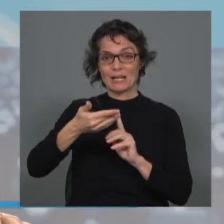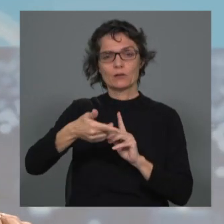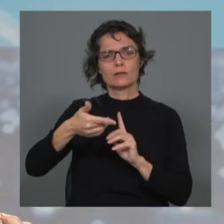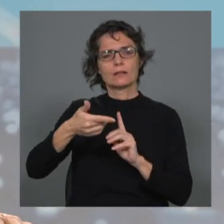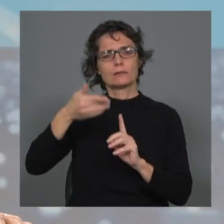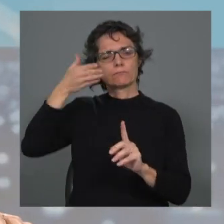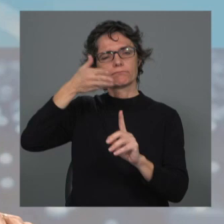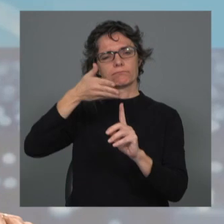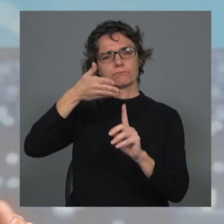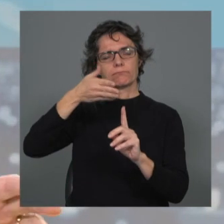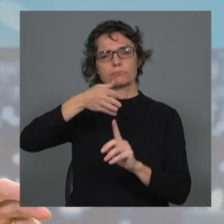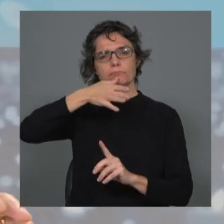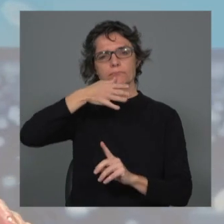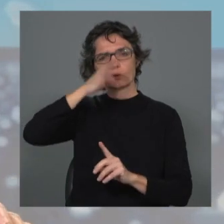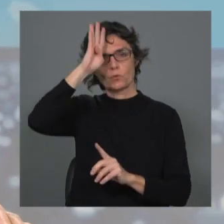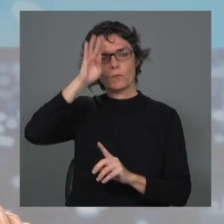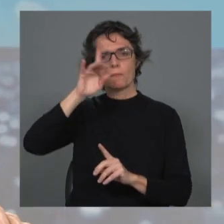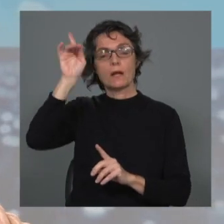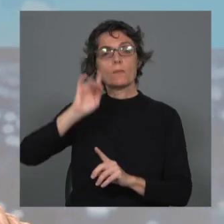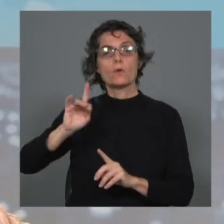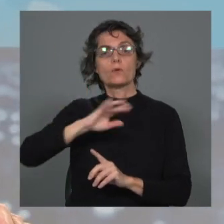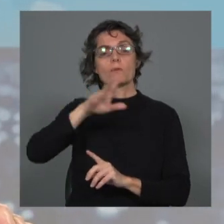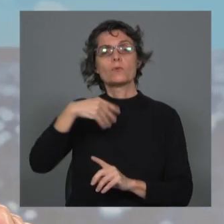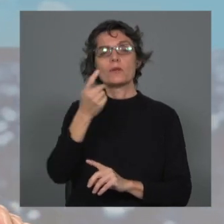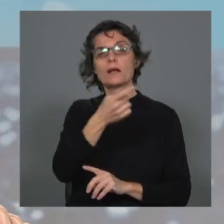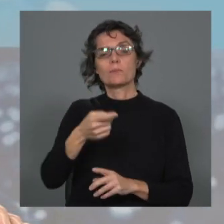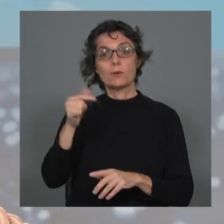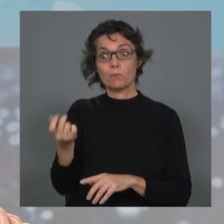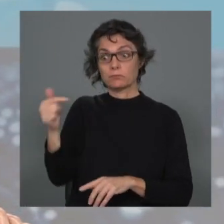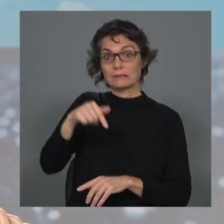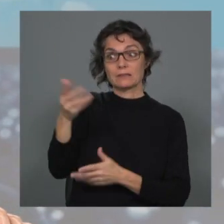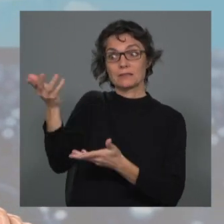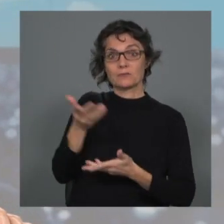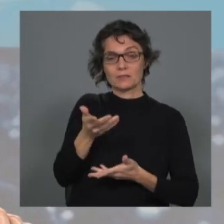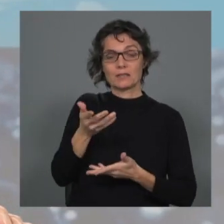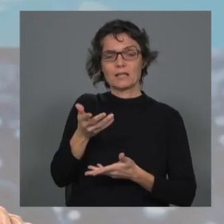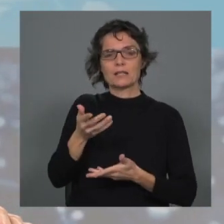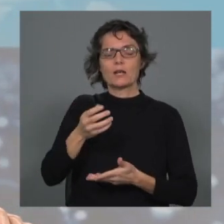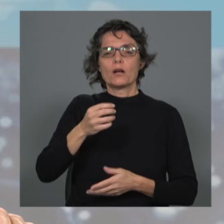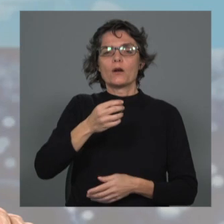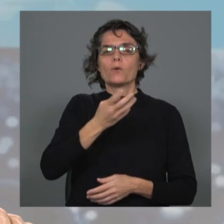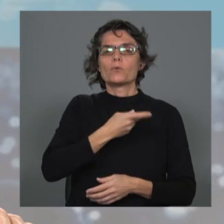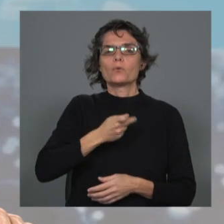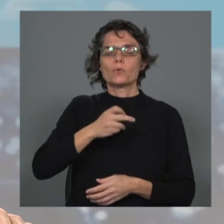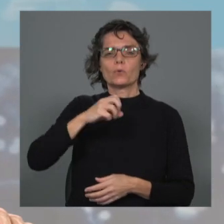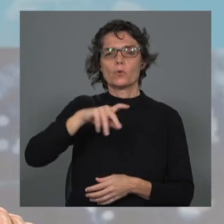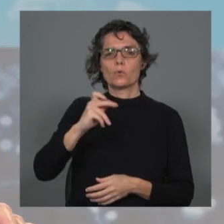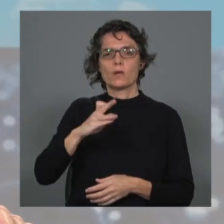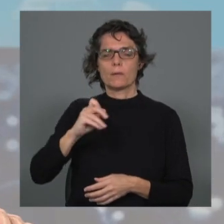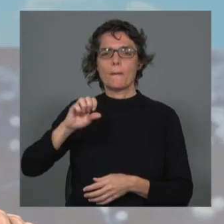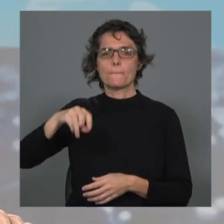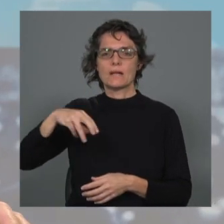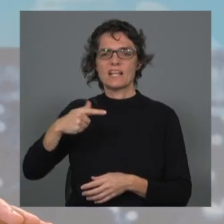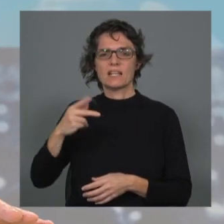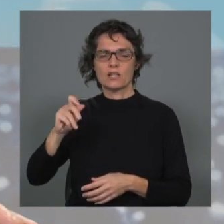mensagem do Papa para o Dia Mundial da Paz. E hoje temos o privilégio de contar com a presença do Dr. Guilherme de Oliveira Martins para uma análise à mensagem que tem